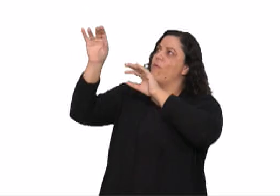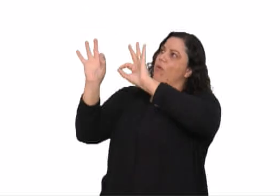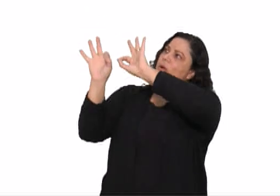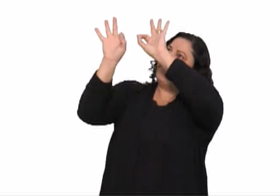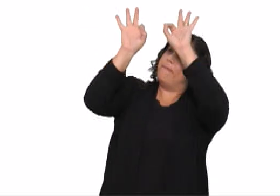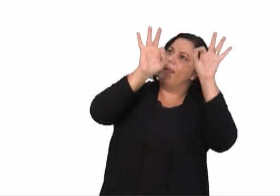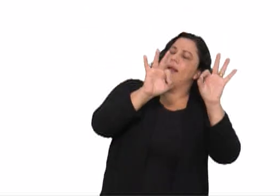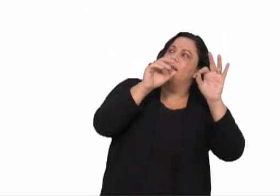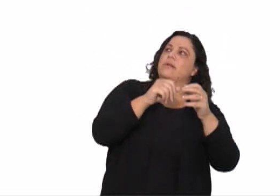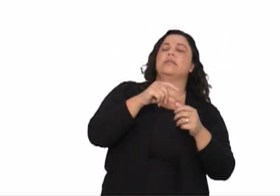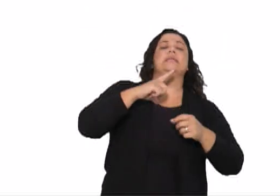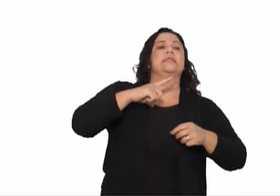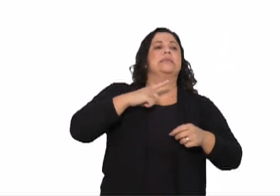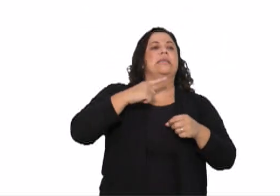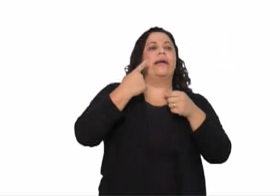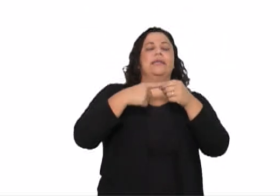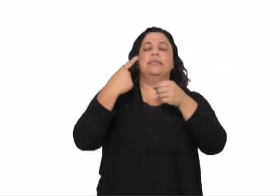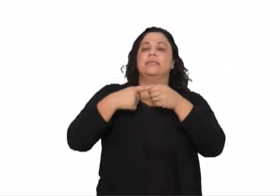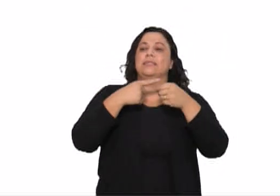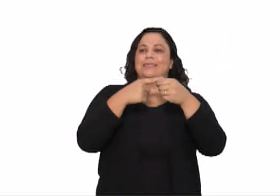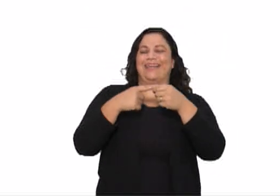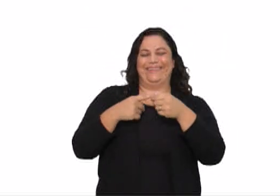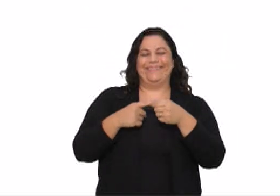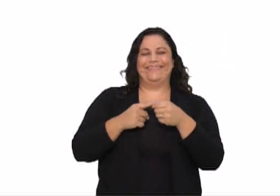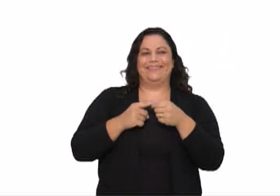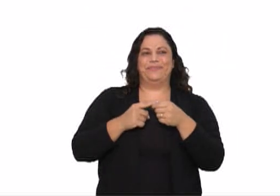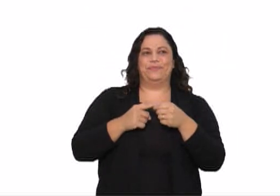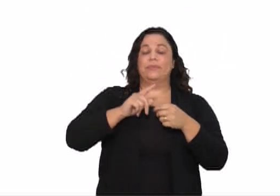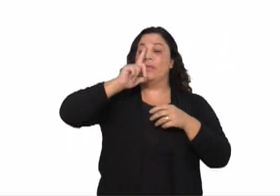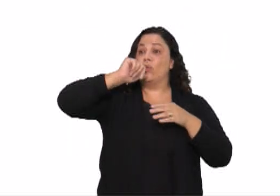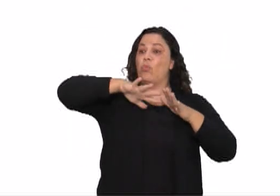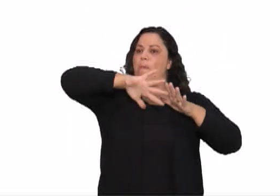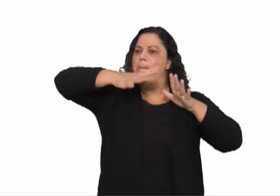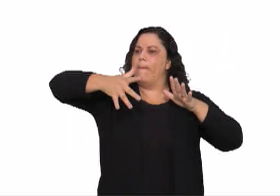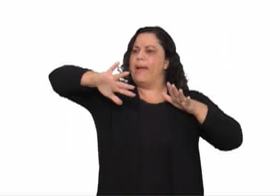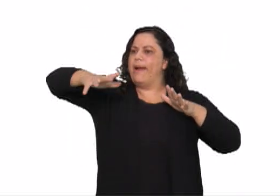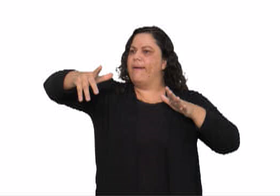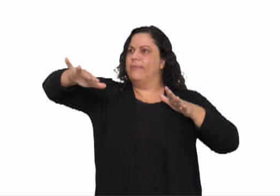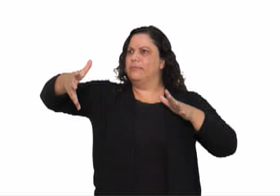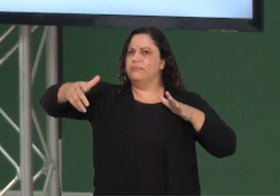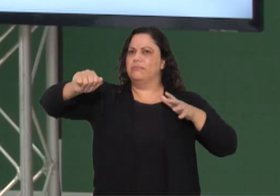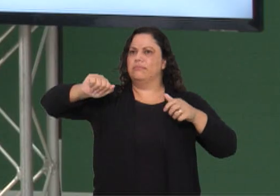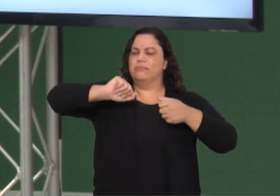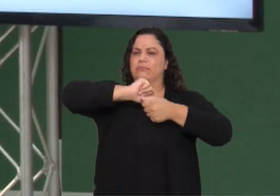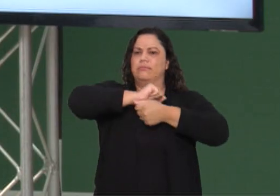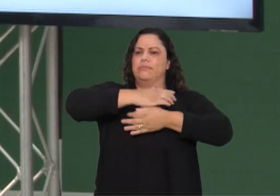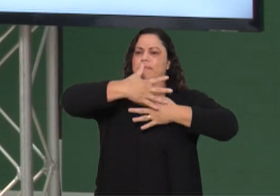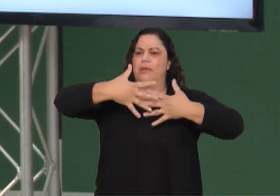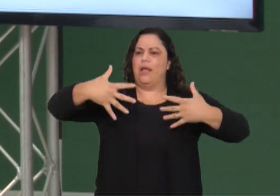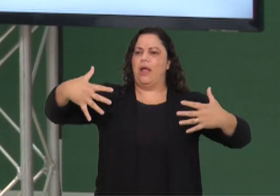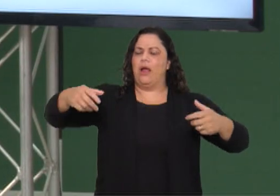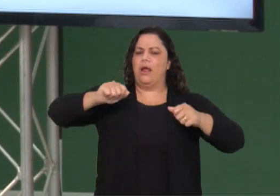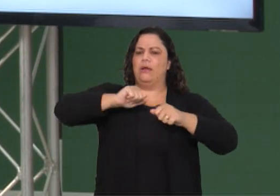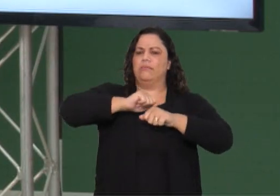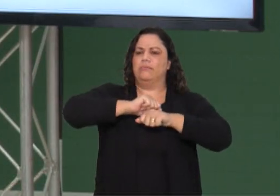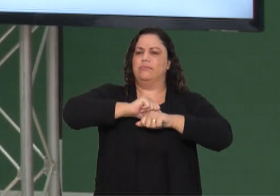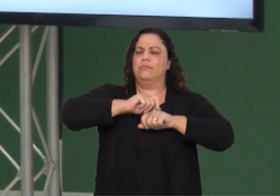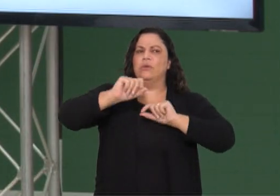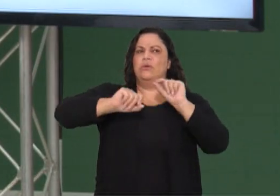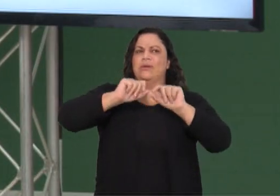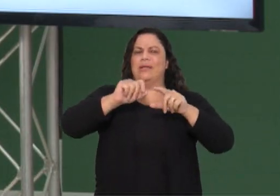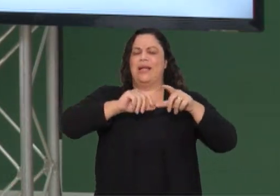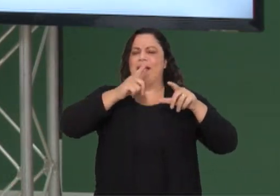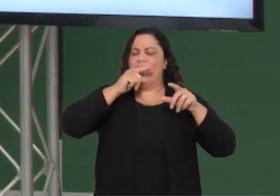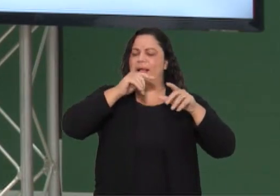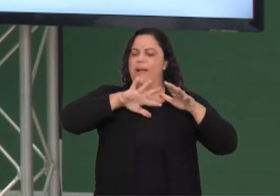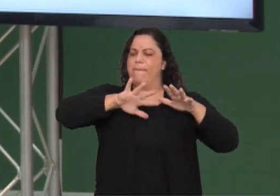meio, seria as primeiras cidades. No meio do mar Mediterrâneo, inclusive, está Creta. Depois, a partir dessa crise dos gêneros,